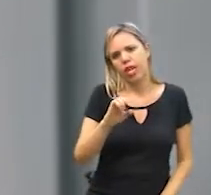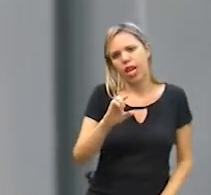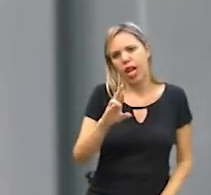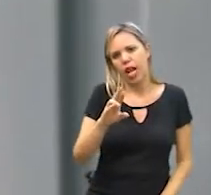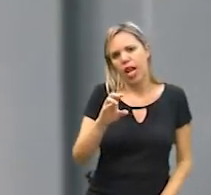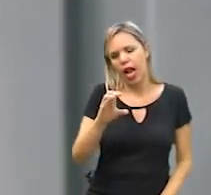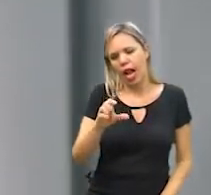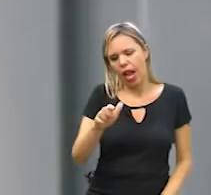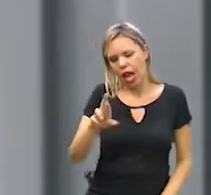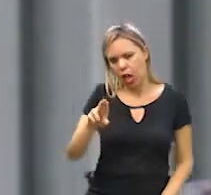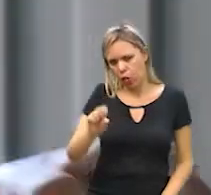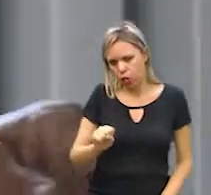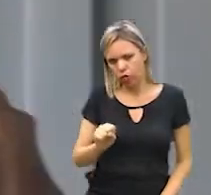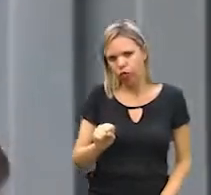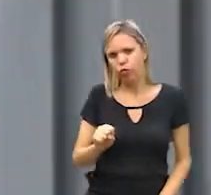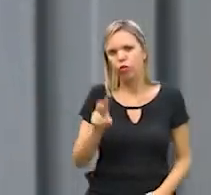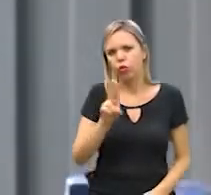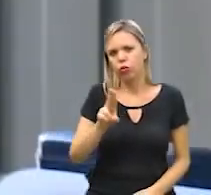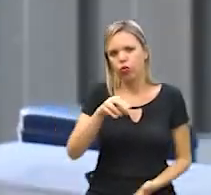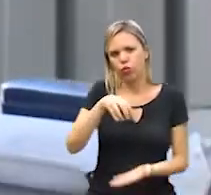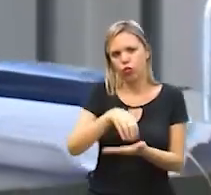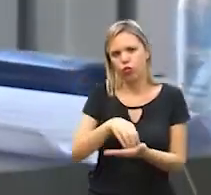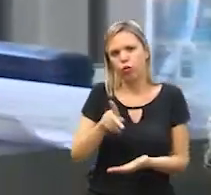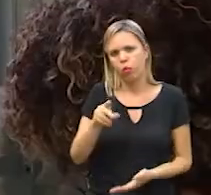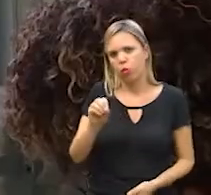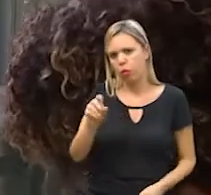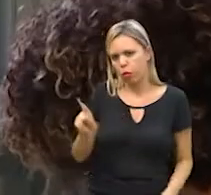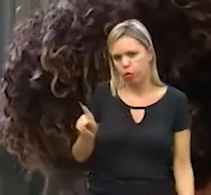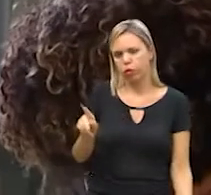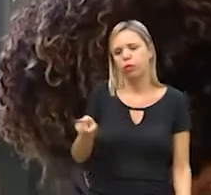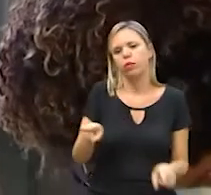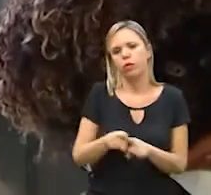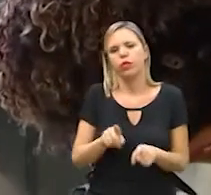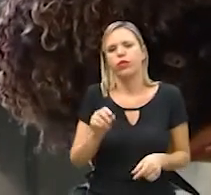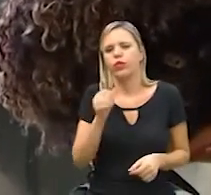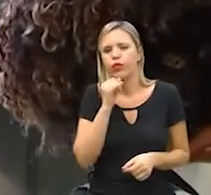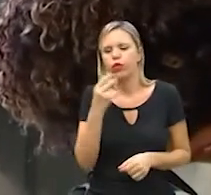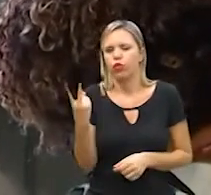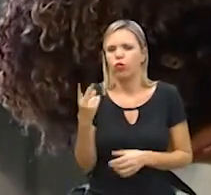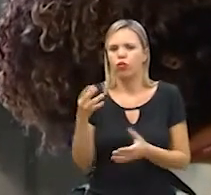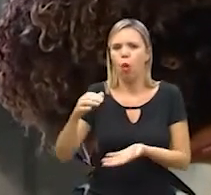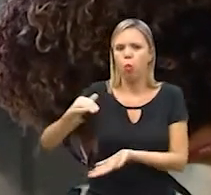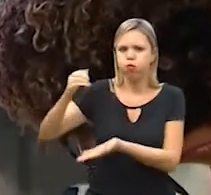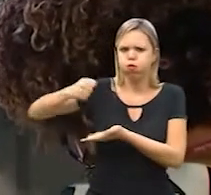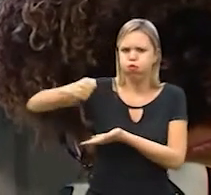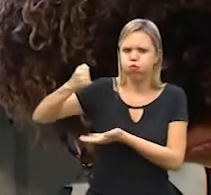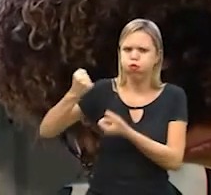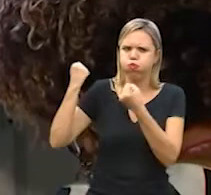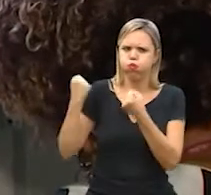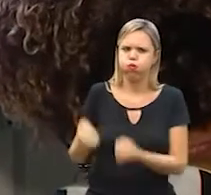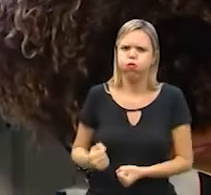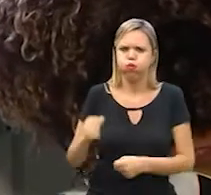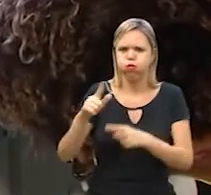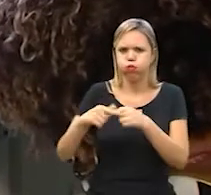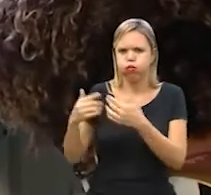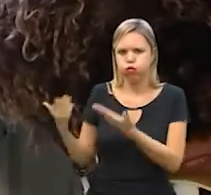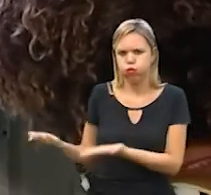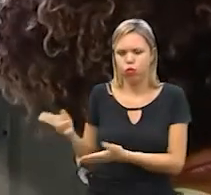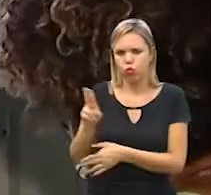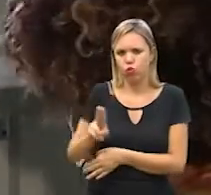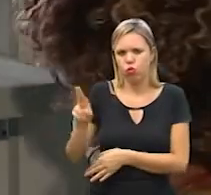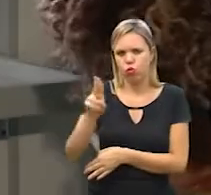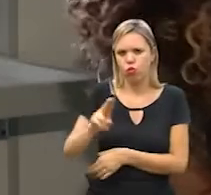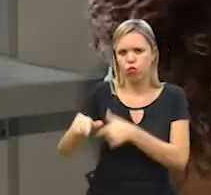de 62 anos, que é usuário do Centro Pop. Só de pertences foram 2 sacos pesados